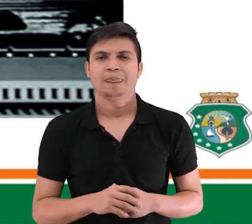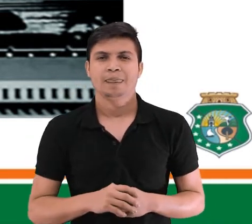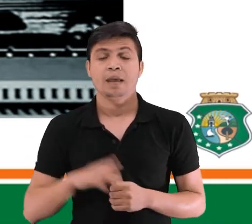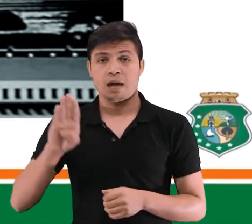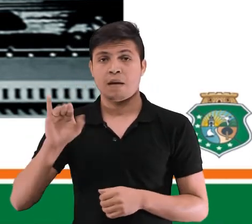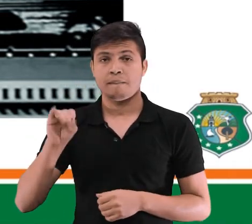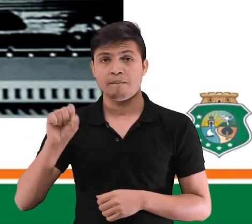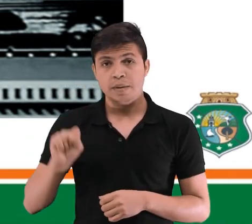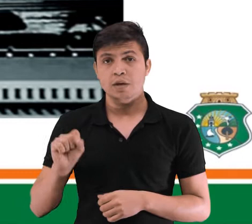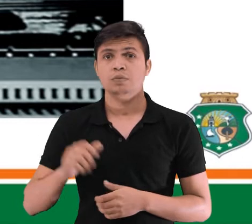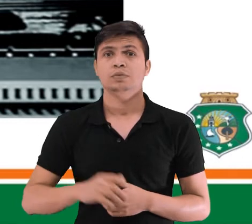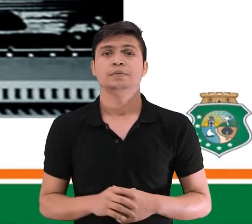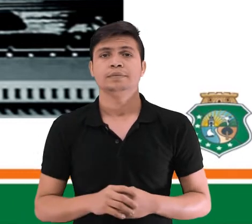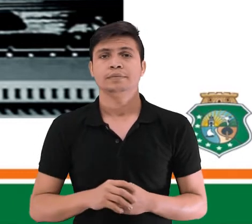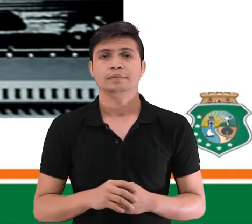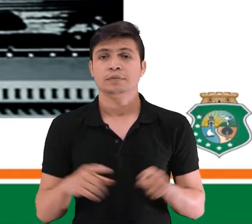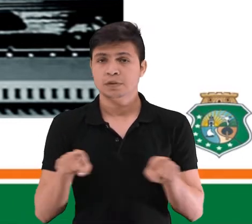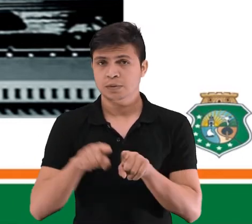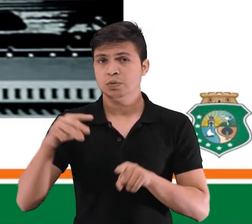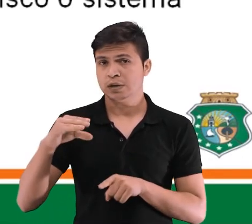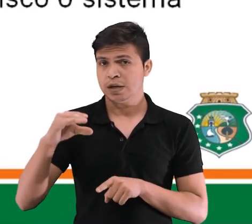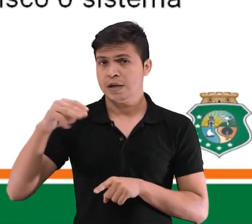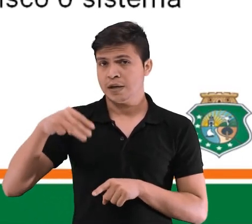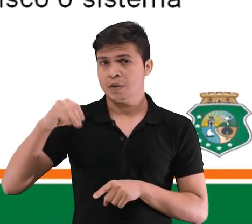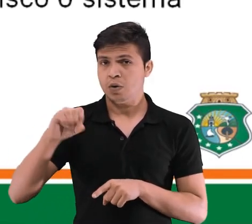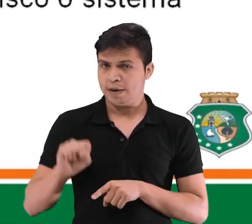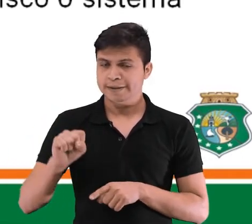BIOS e o CMOS.